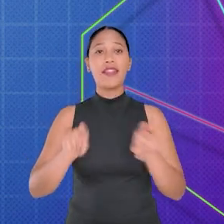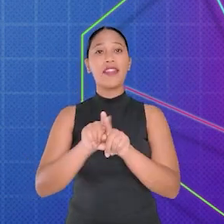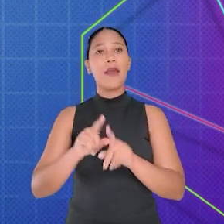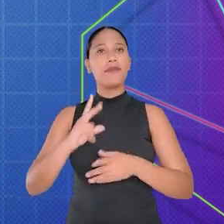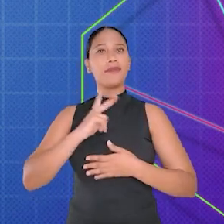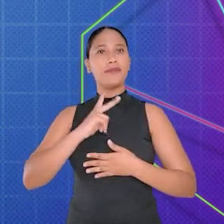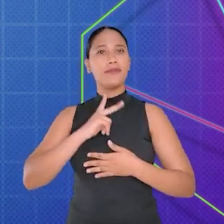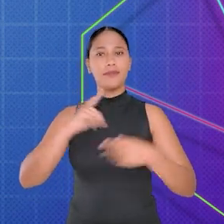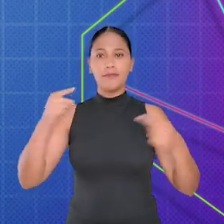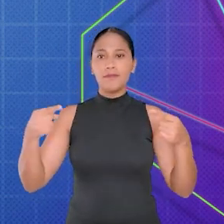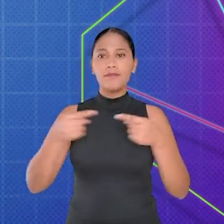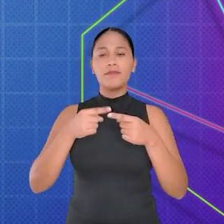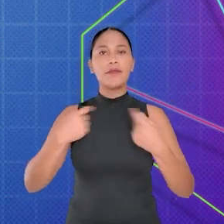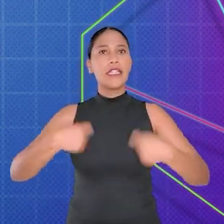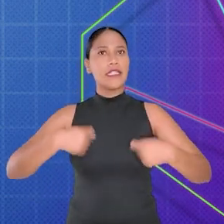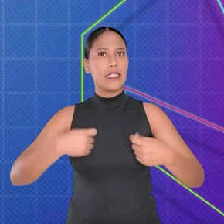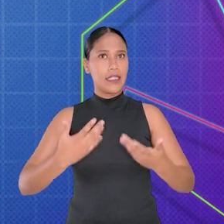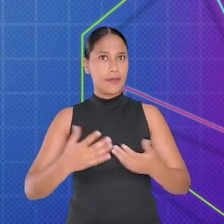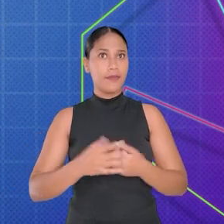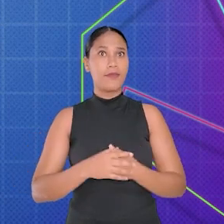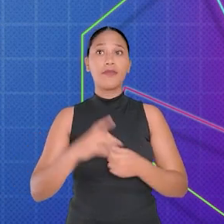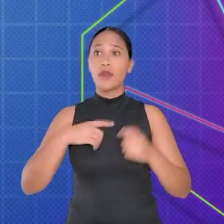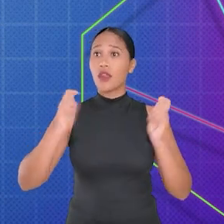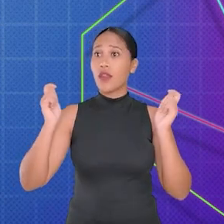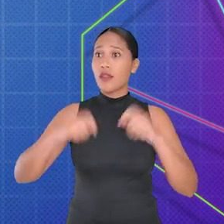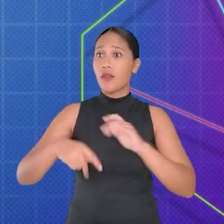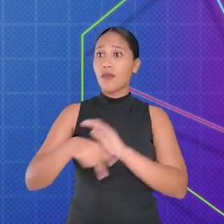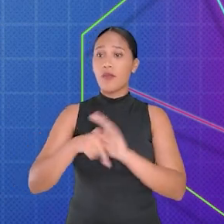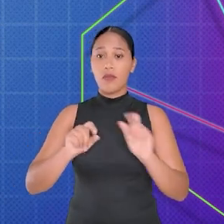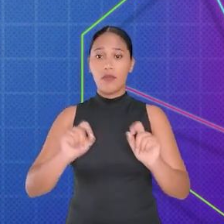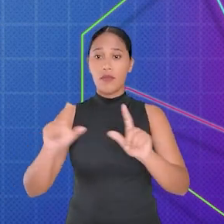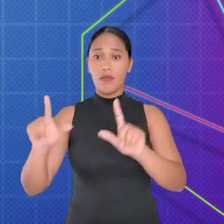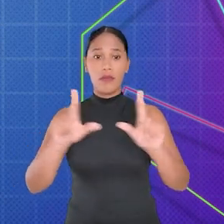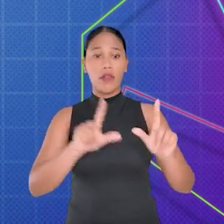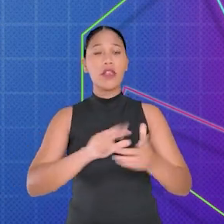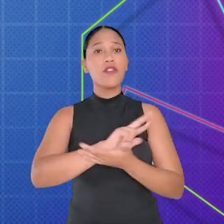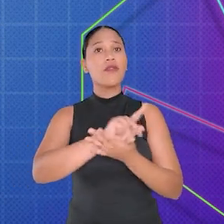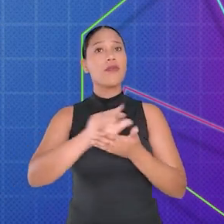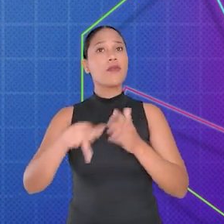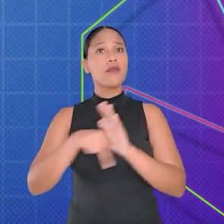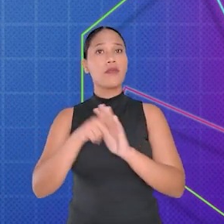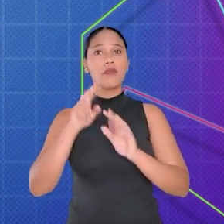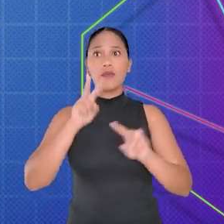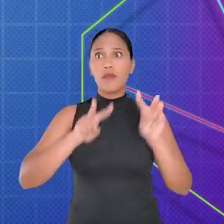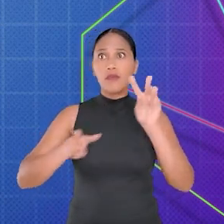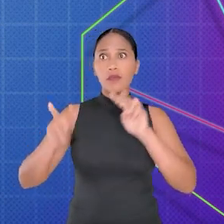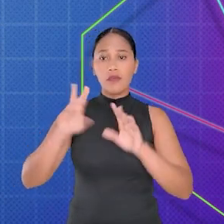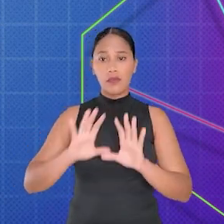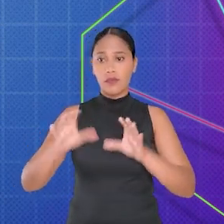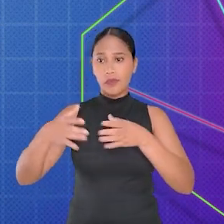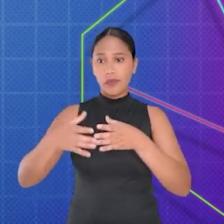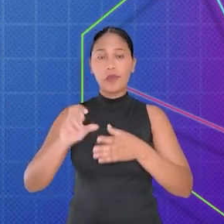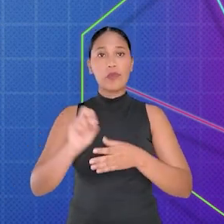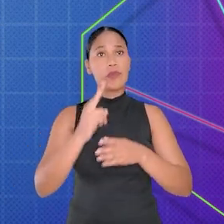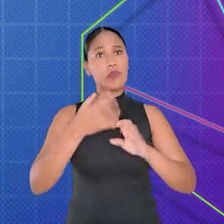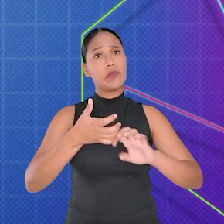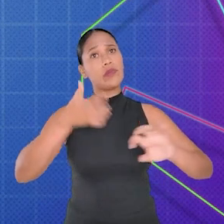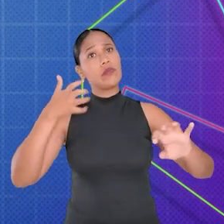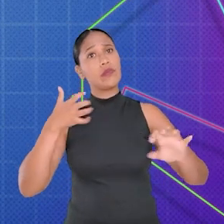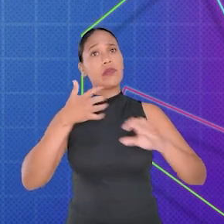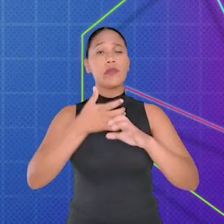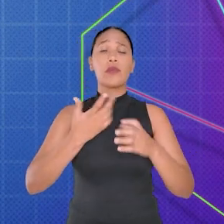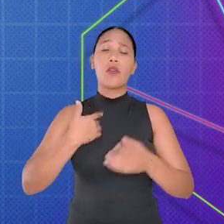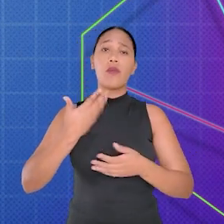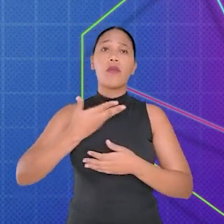ser personalizados de acordo com as necessidades do usuário. Eles podem ser posicionados em diferentes partes da interface, agrupados ou